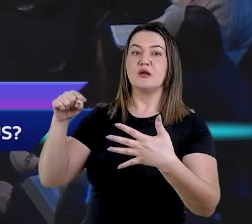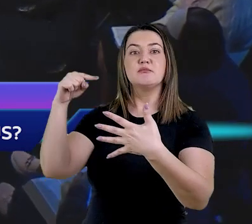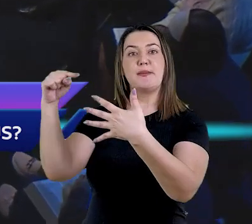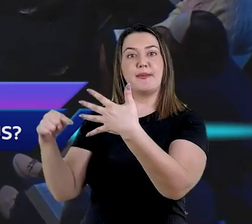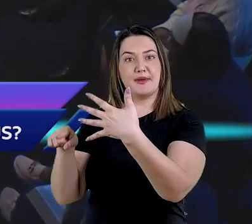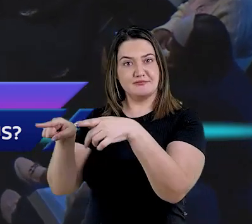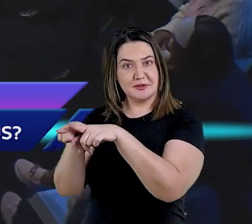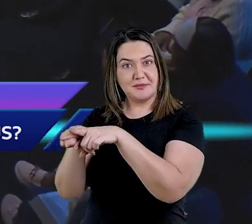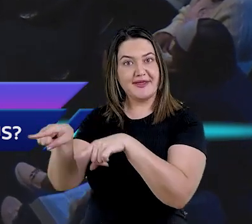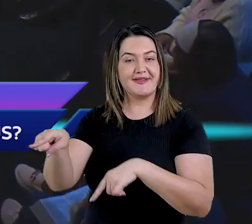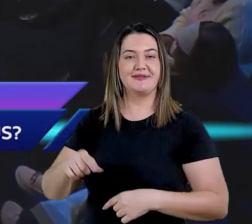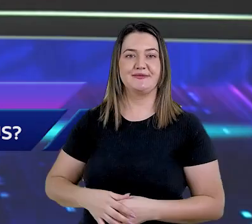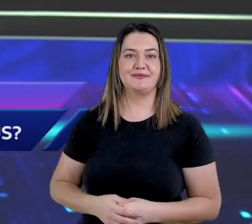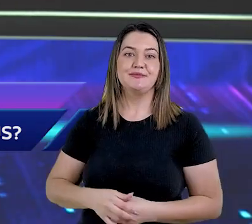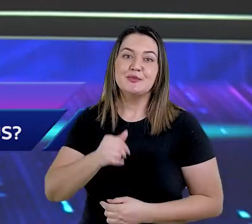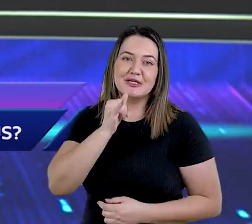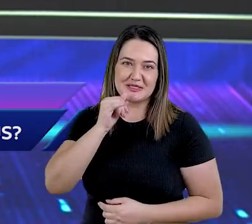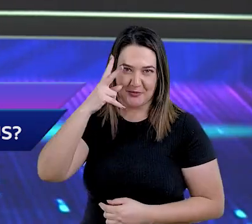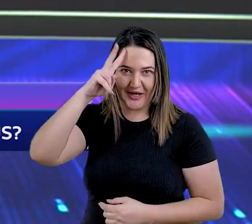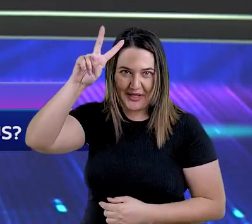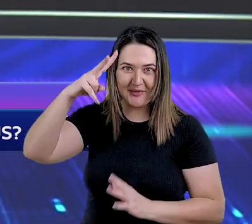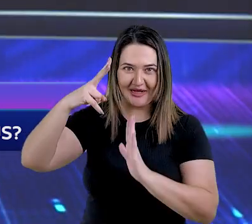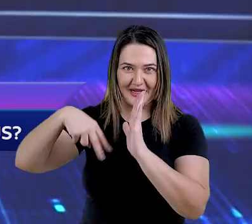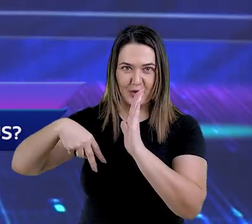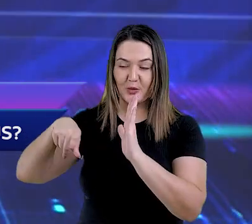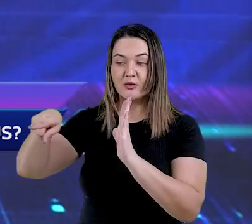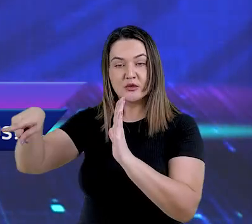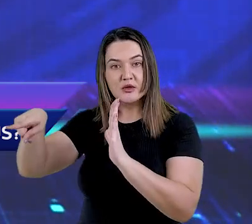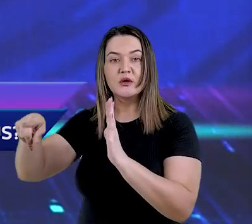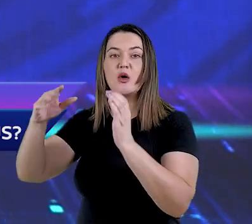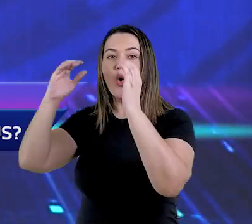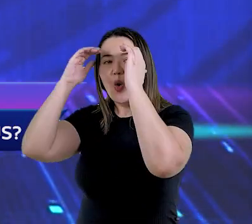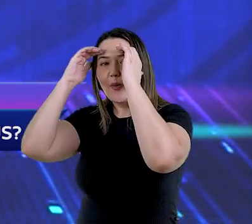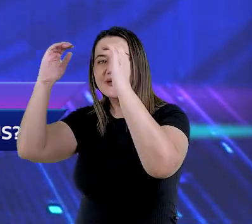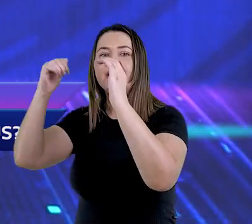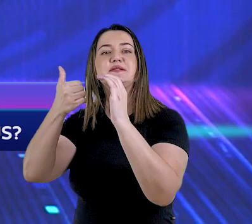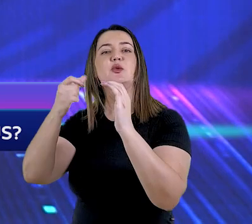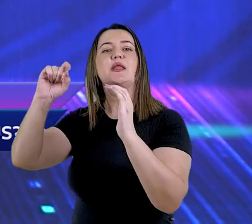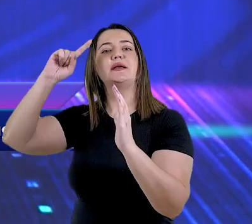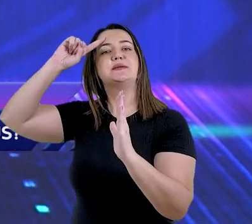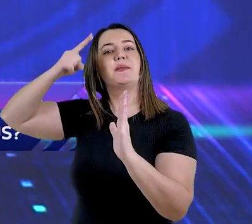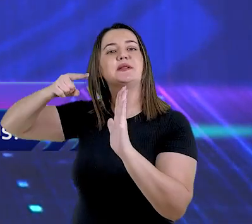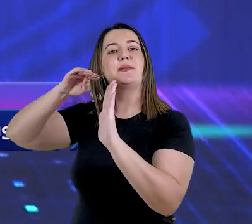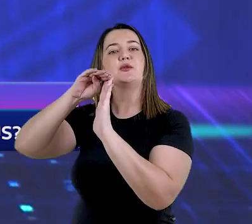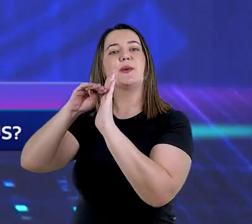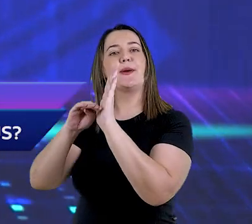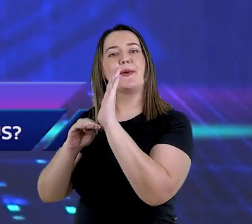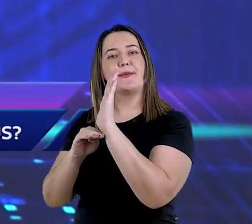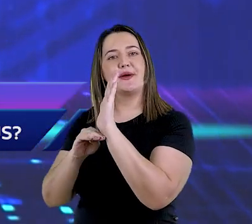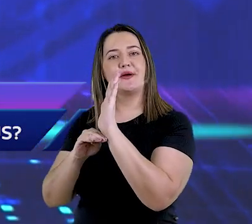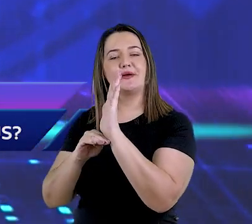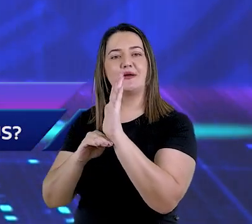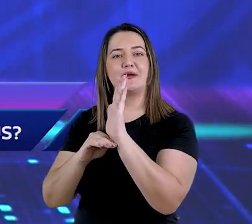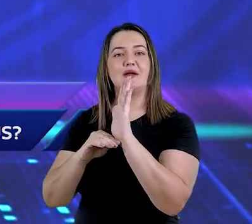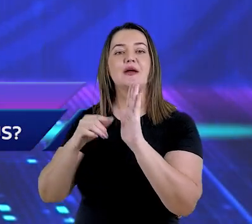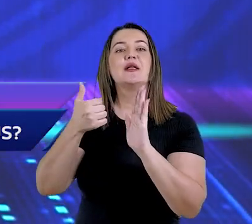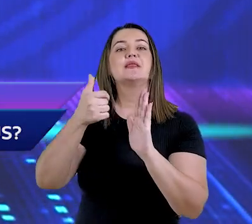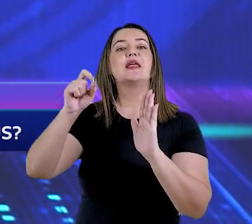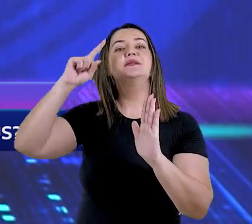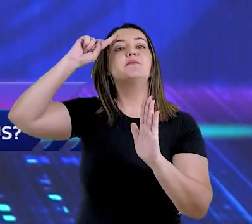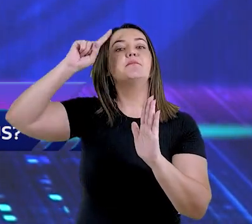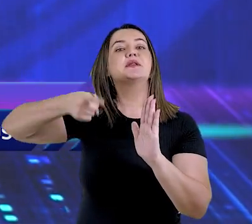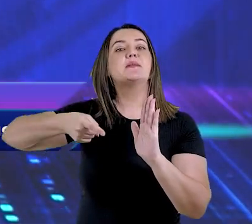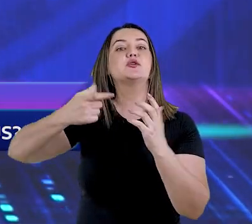como por exemplo, guardar os 10 mandamentos da Bíblia, que estão escritos em Êxodo capítulo 20.